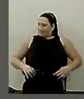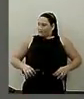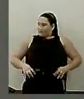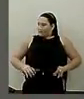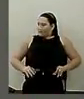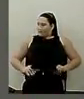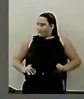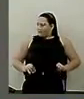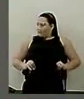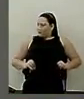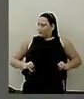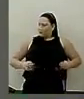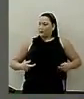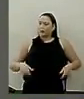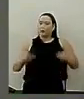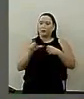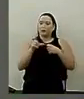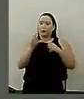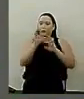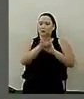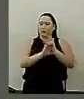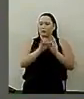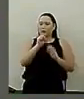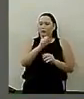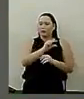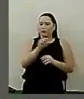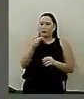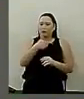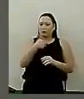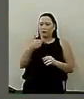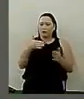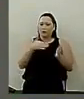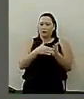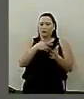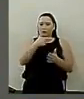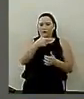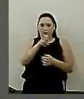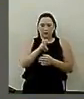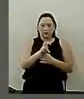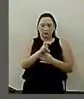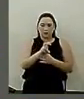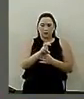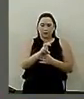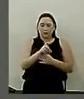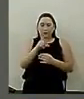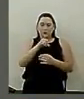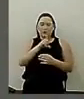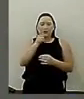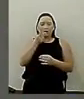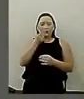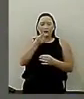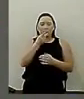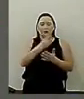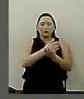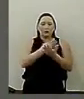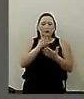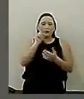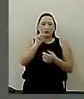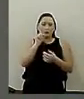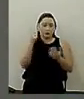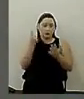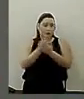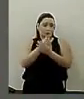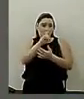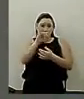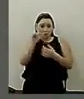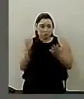Lucas, capítulo 8, verso 22 até o verso 25. Aconteceu que, num daqueles